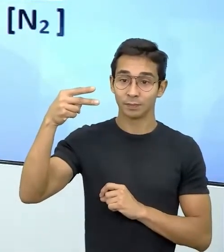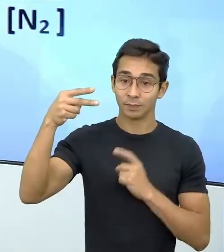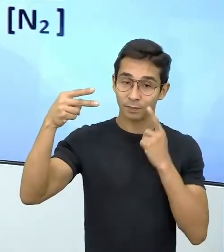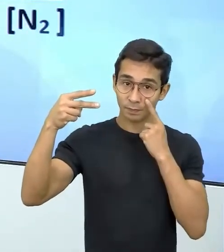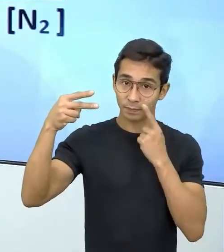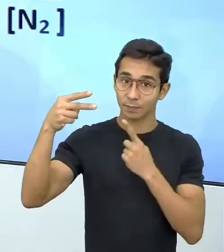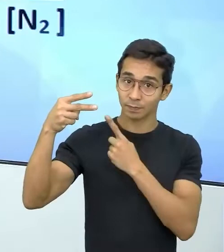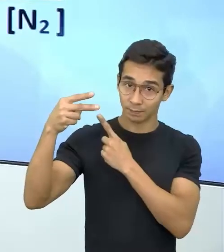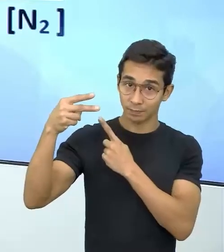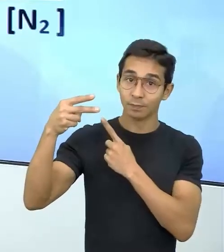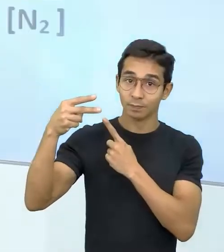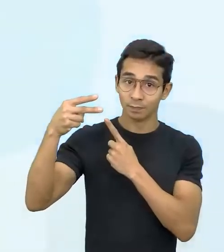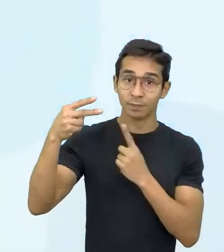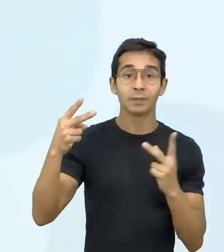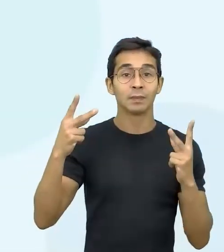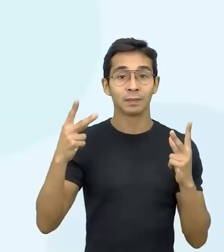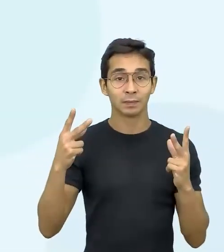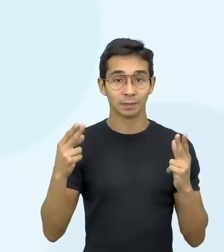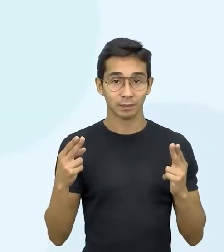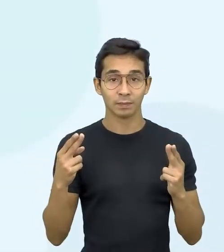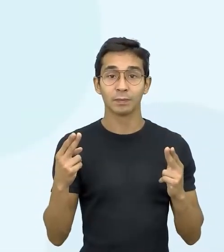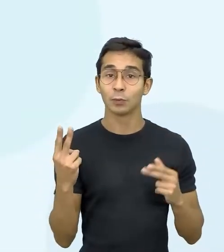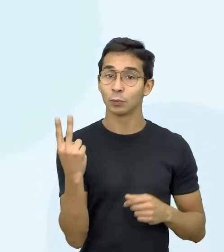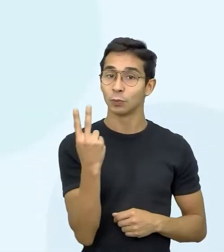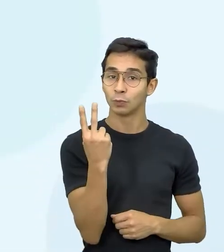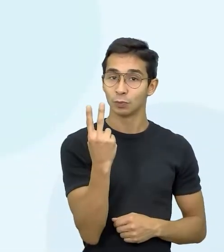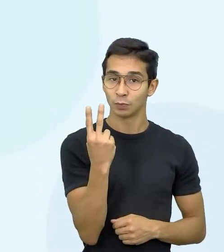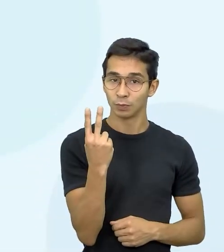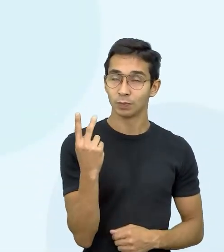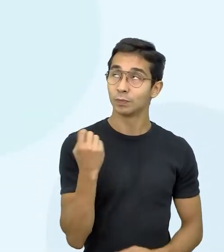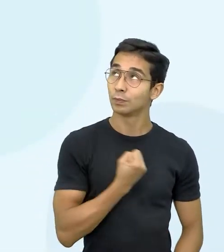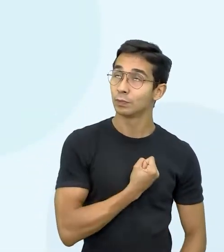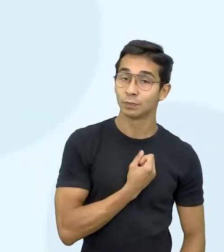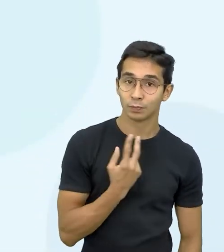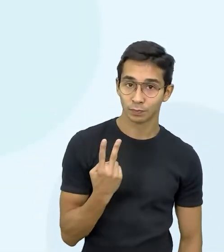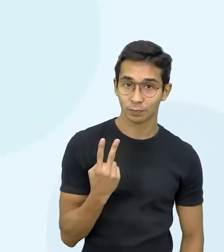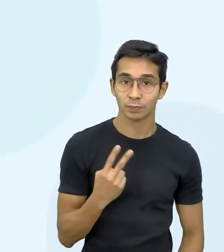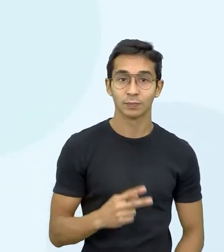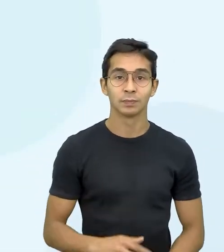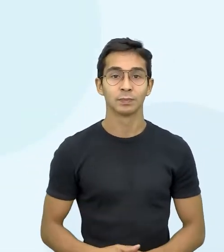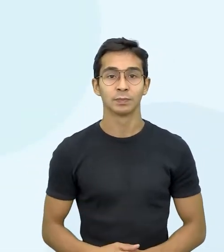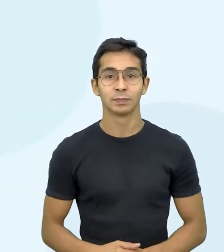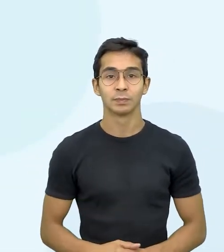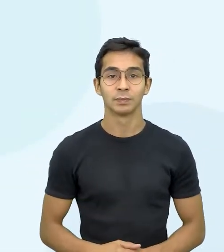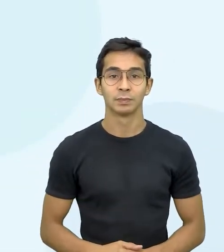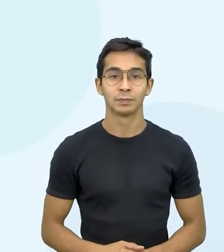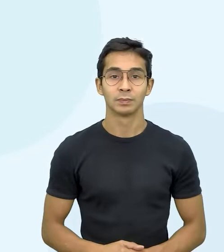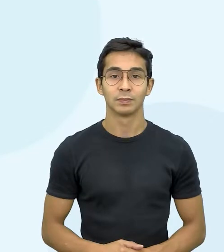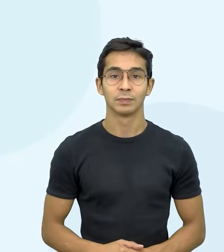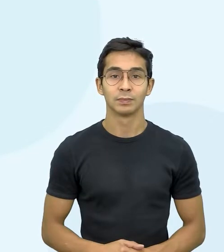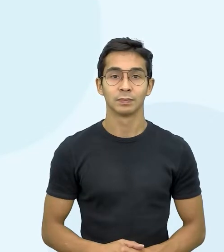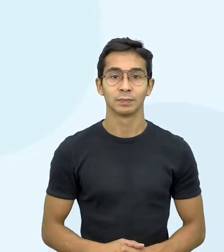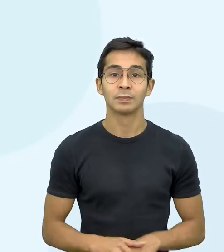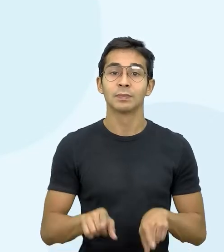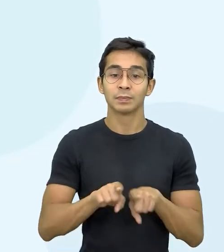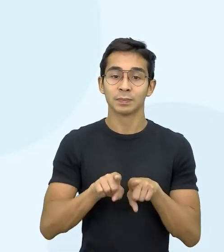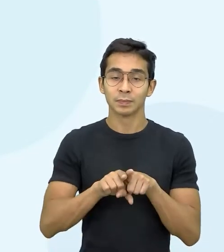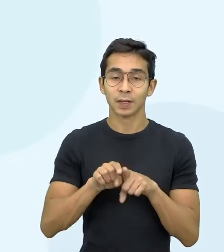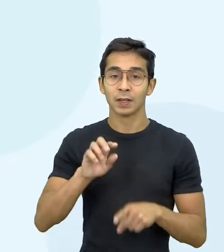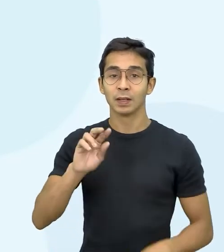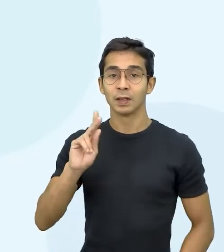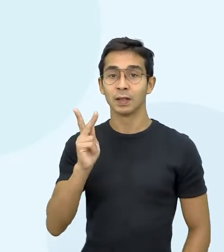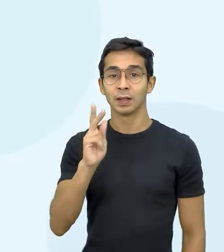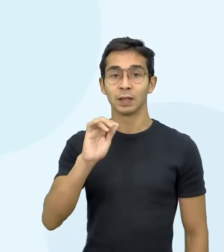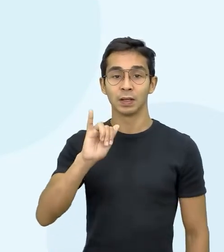aqui na frente do meu produto formado, tá certo? E a mesma coisa eu fiz aqui, Peguei a molécula de hidrogênio